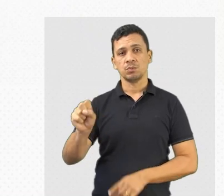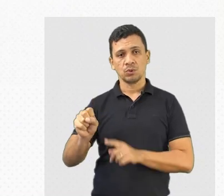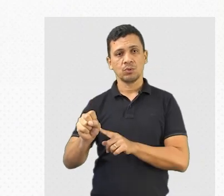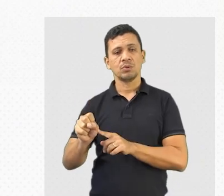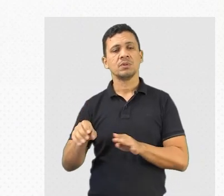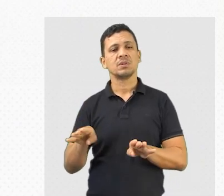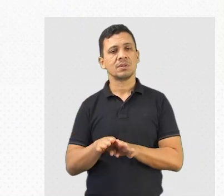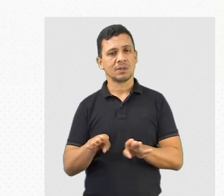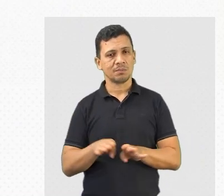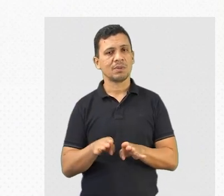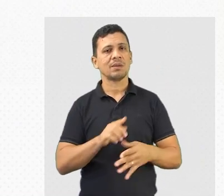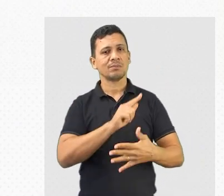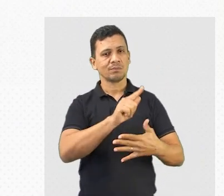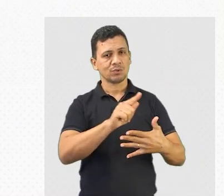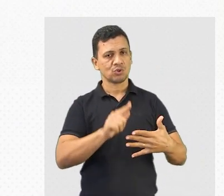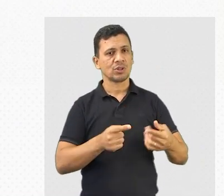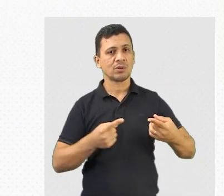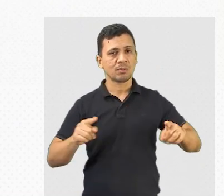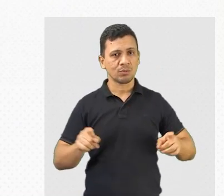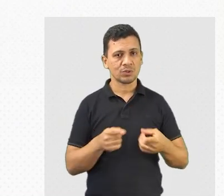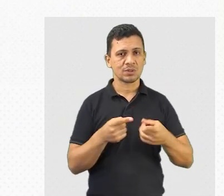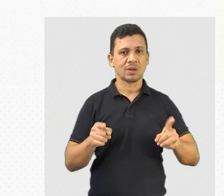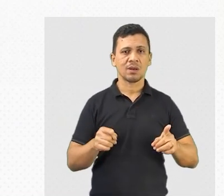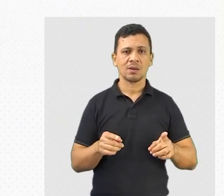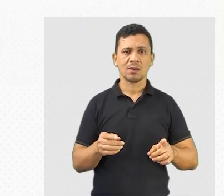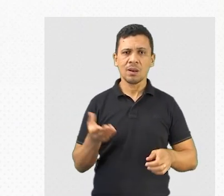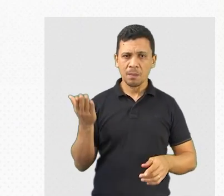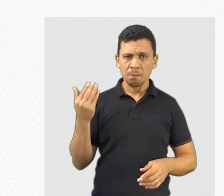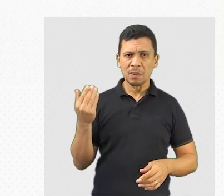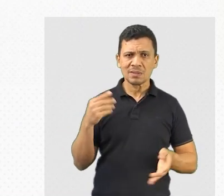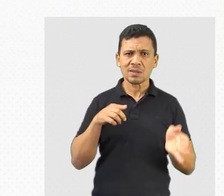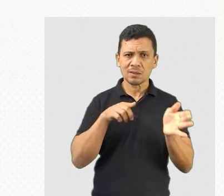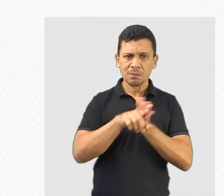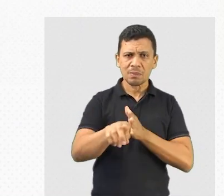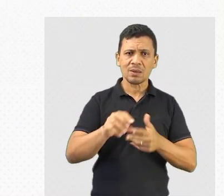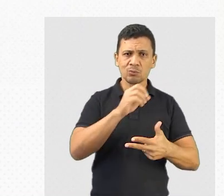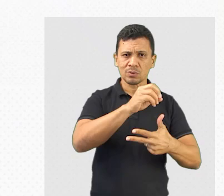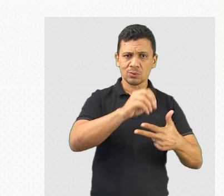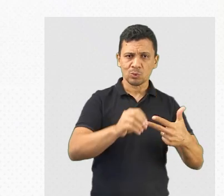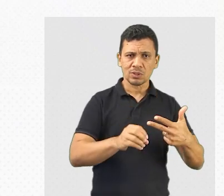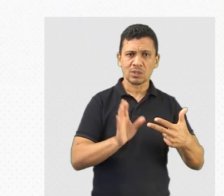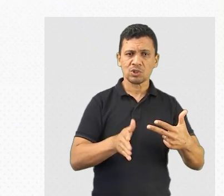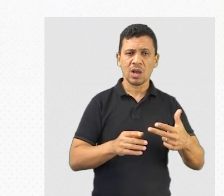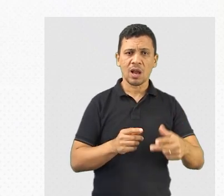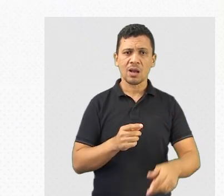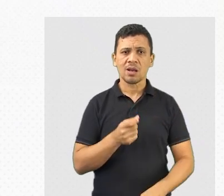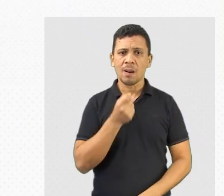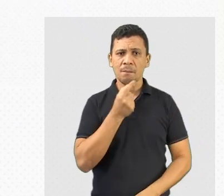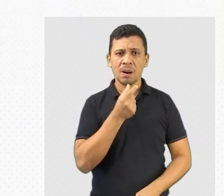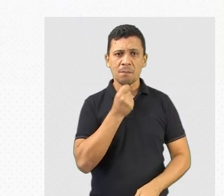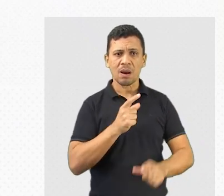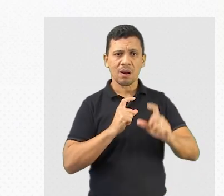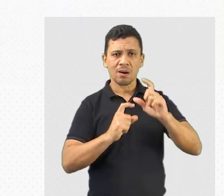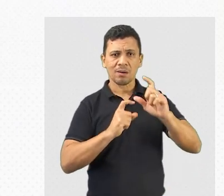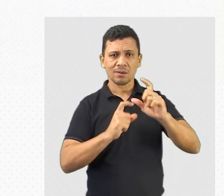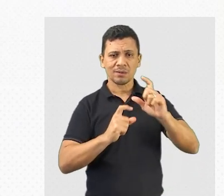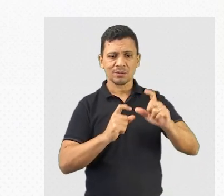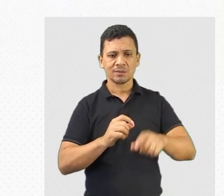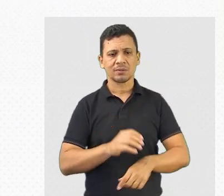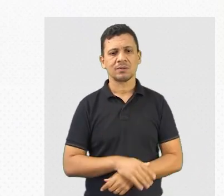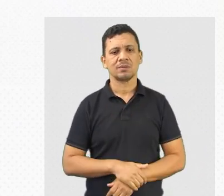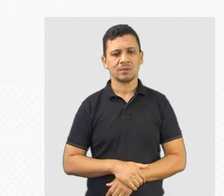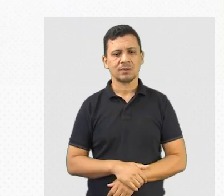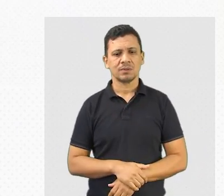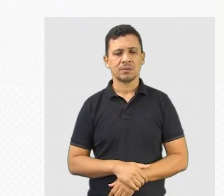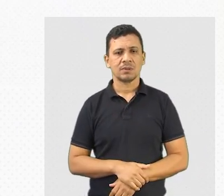musical. Blues já foi citado no Enem, através de cartoon, que são charges, por exemplo. Blues